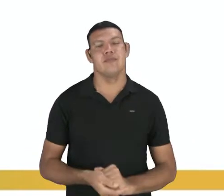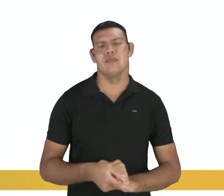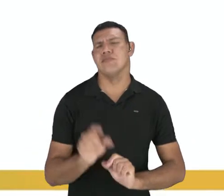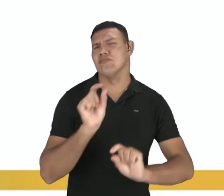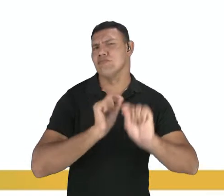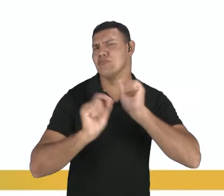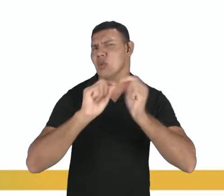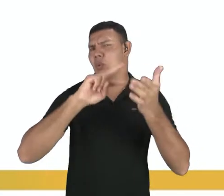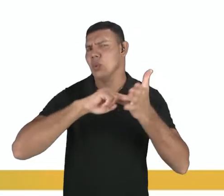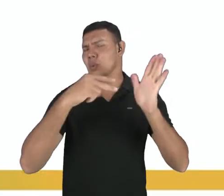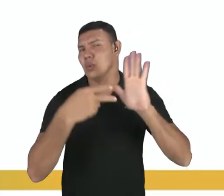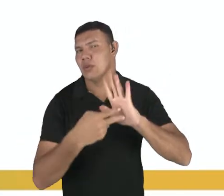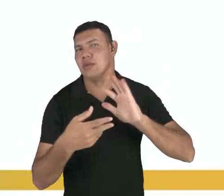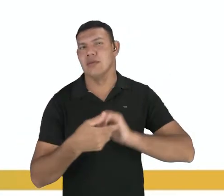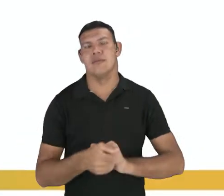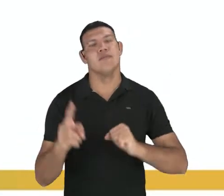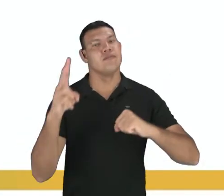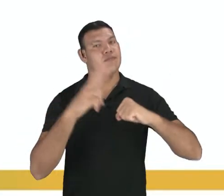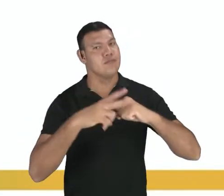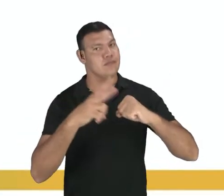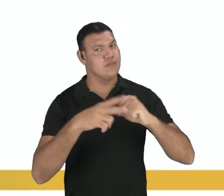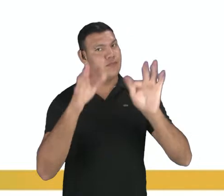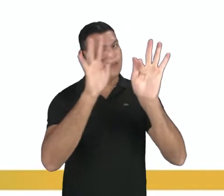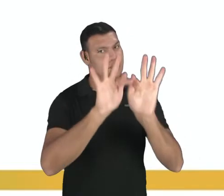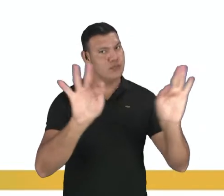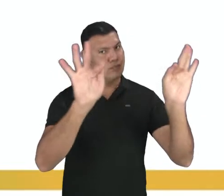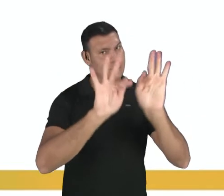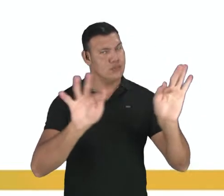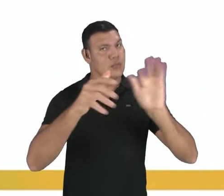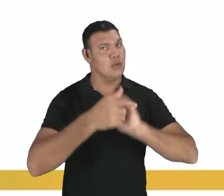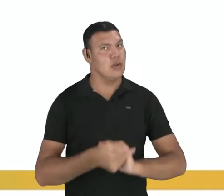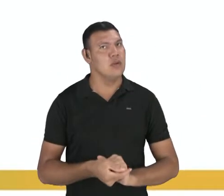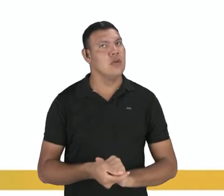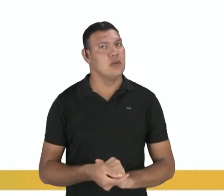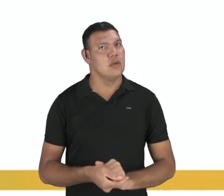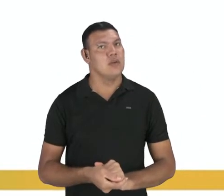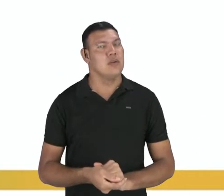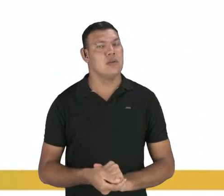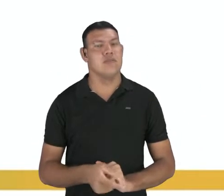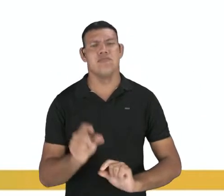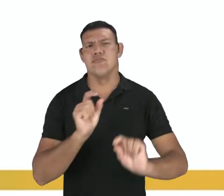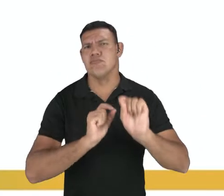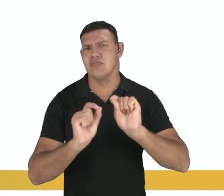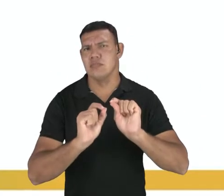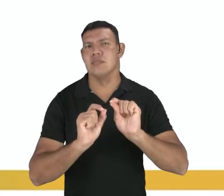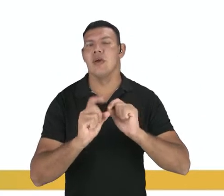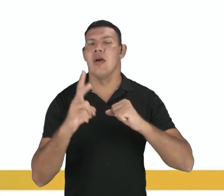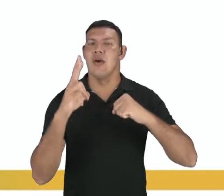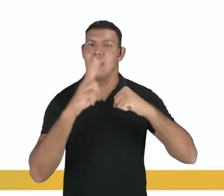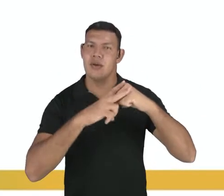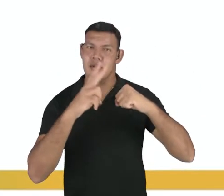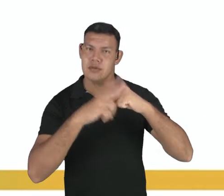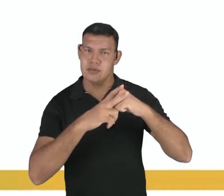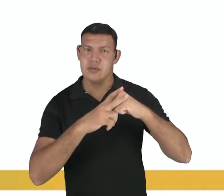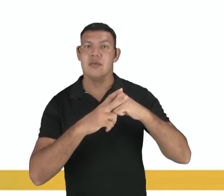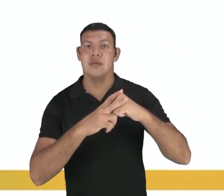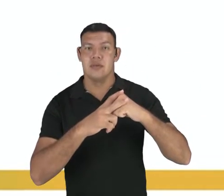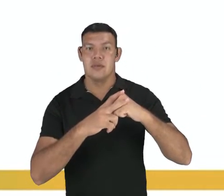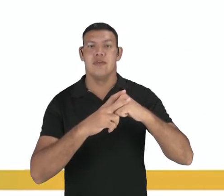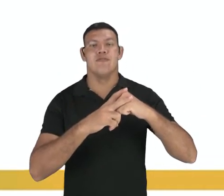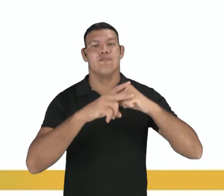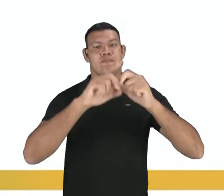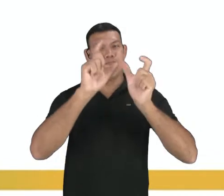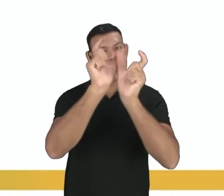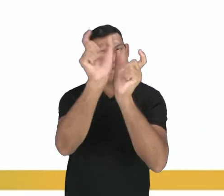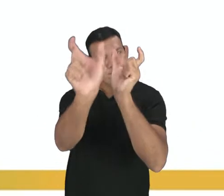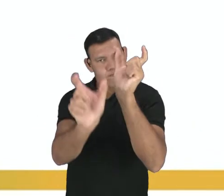verbs? O que são verbos frasais? Um phrasal verb nada mais é do que um verbo composto,